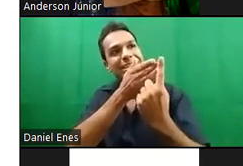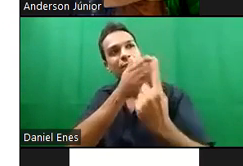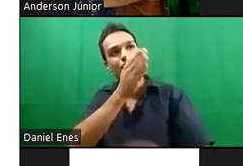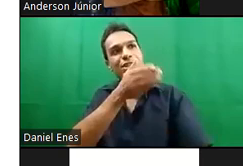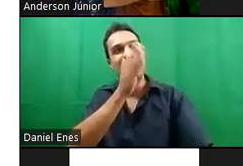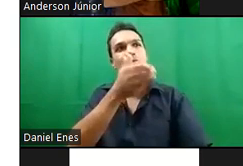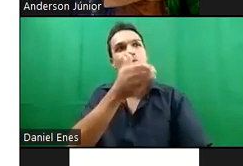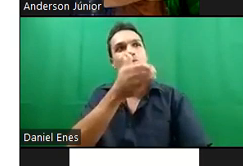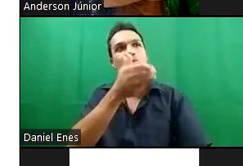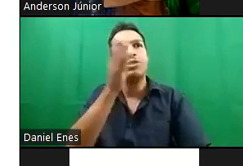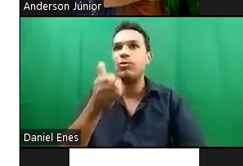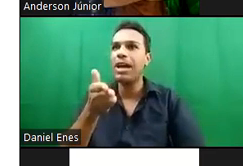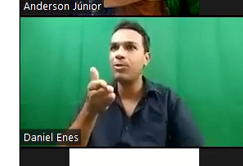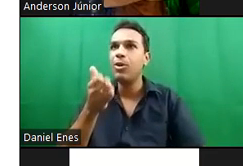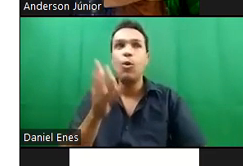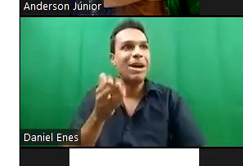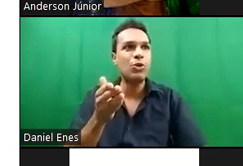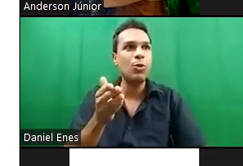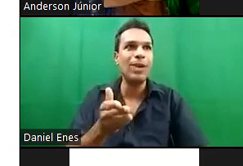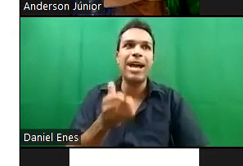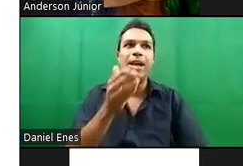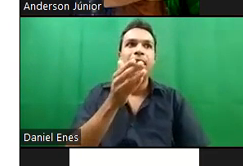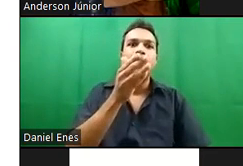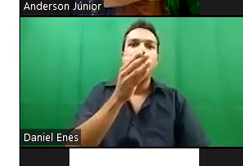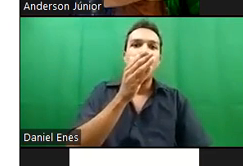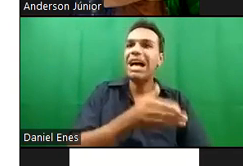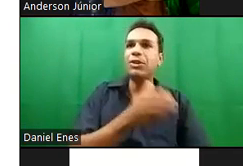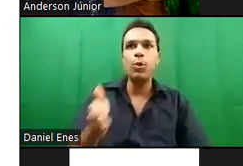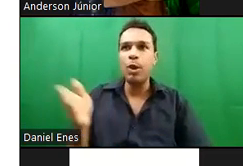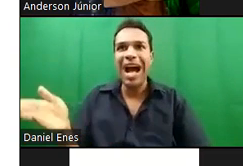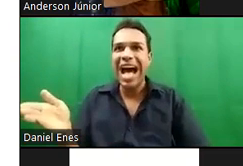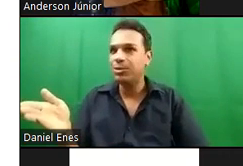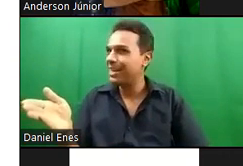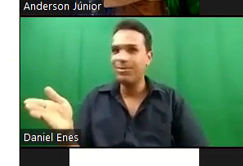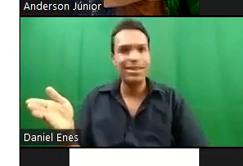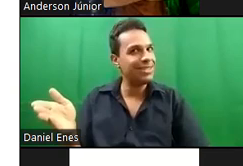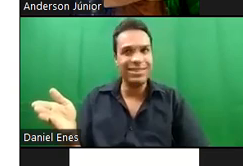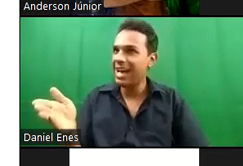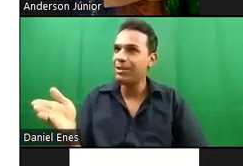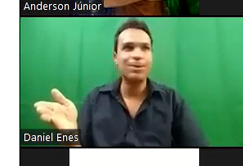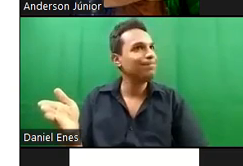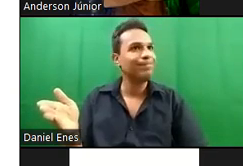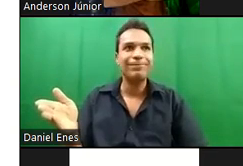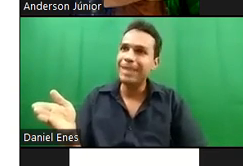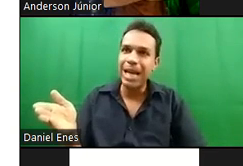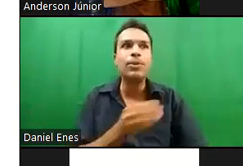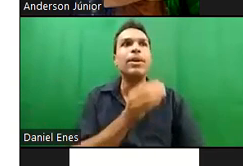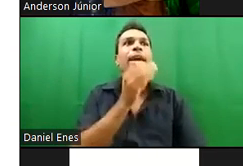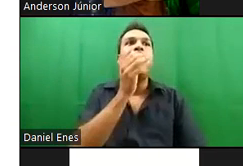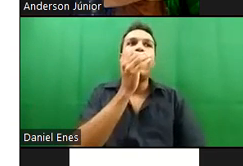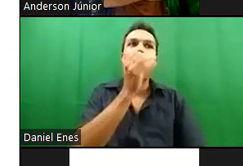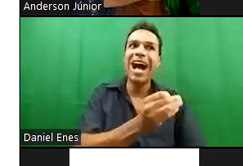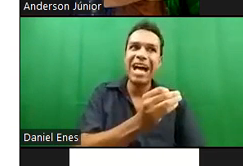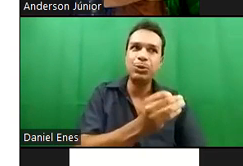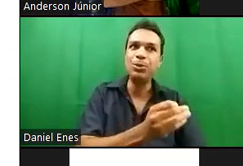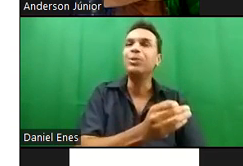aparece ali, objeto, sujeito, verbo. O mais comum é o gato comeu o rato na língua de sinais? Não.